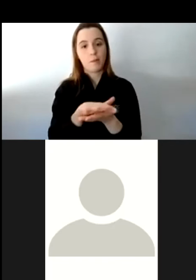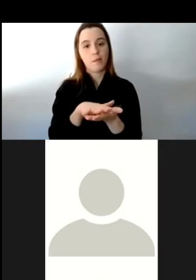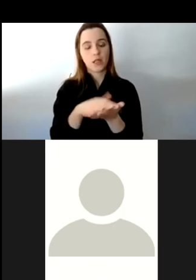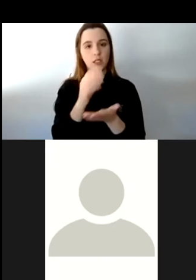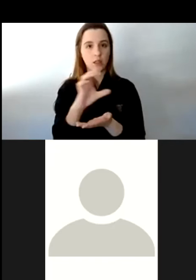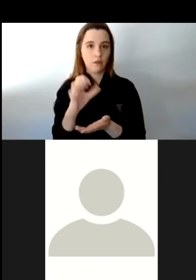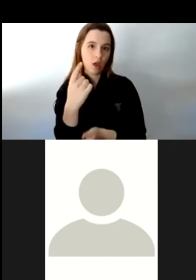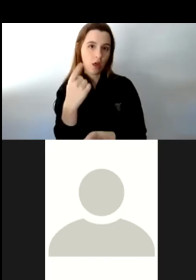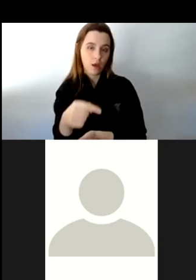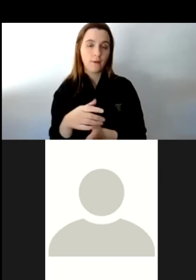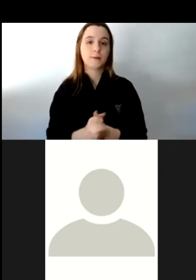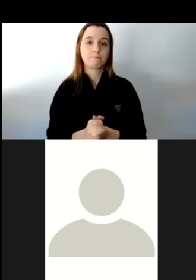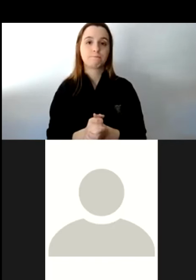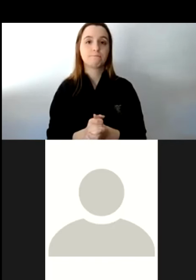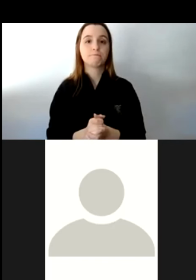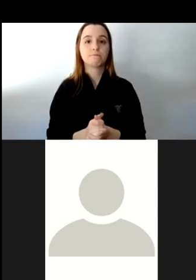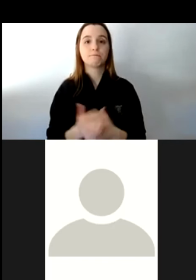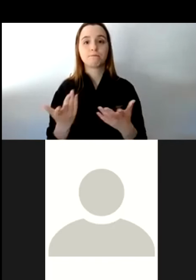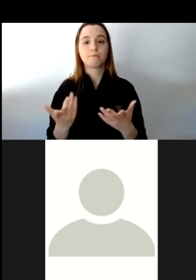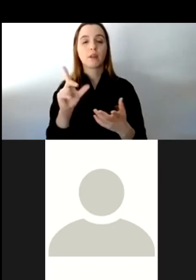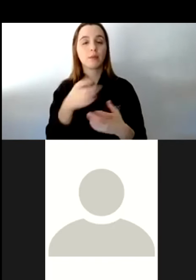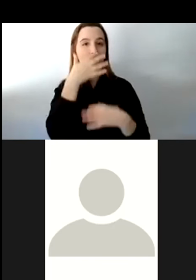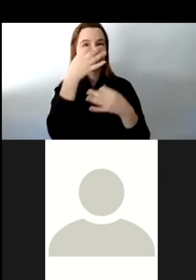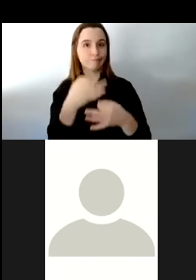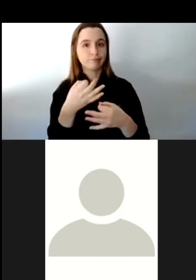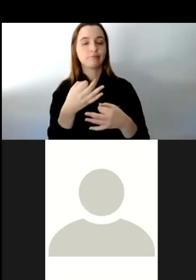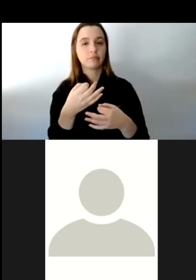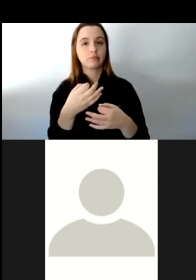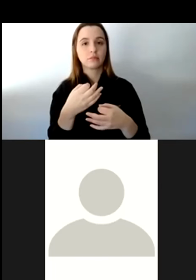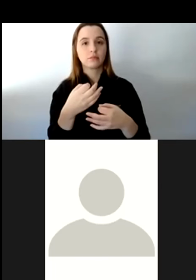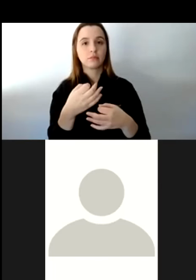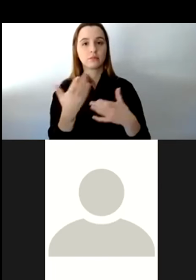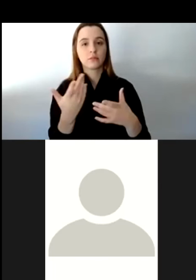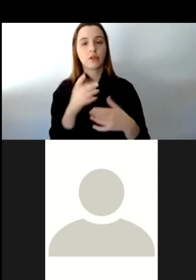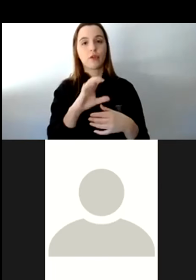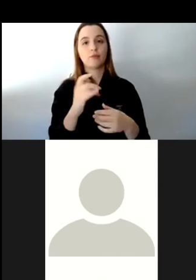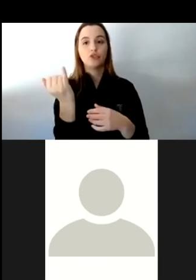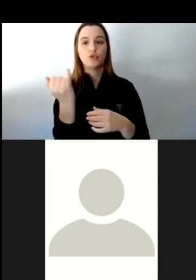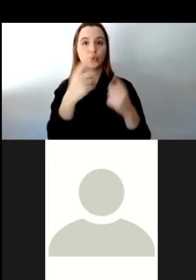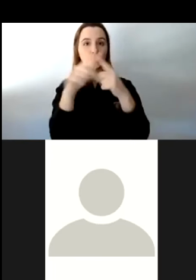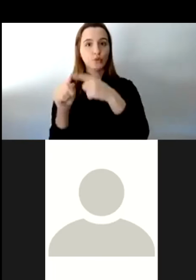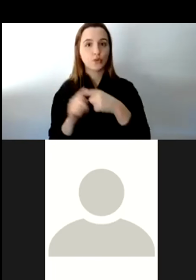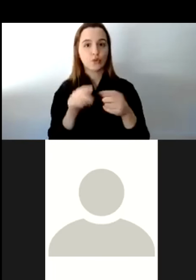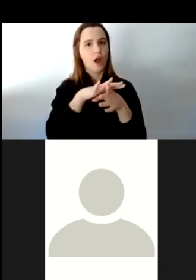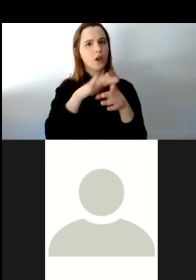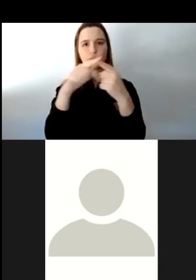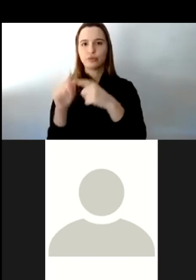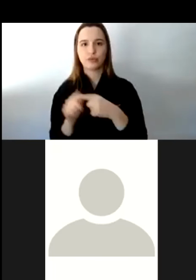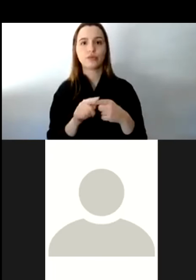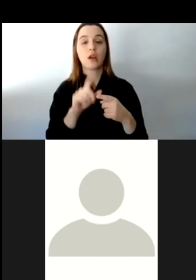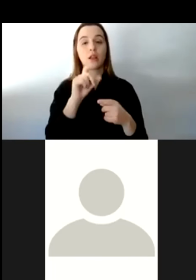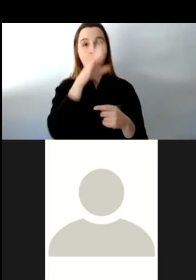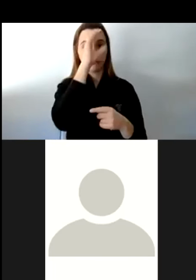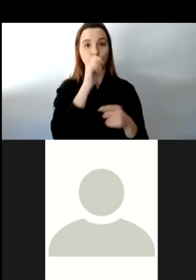evidência científica disponível e garantir que de forma interinstitucional, intersetorial